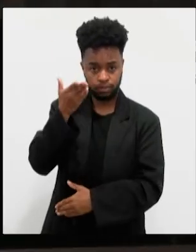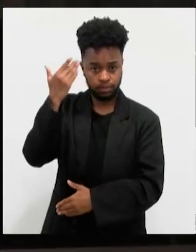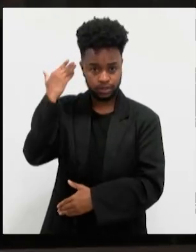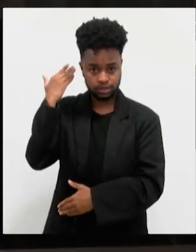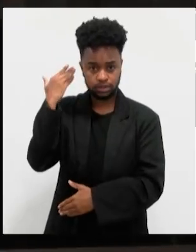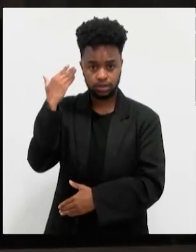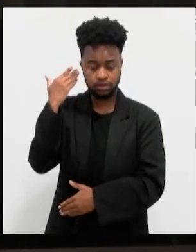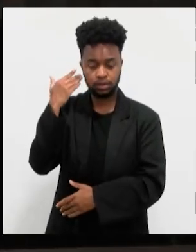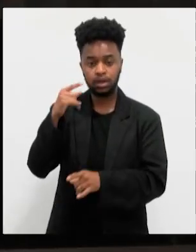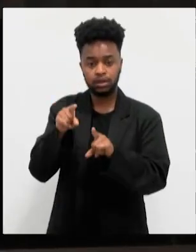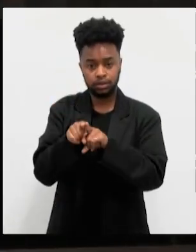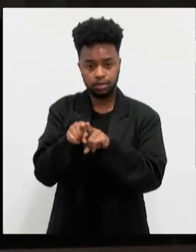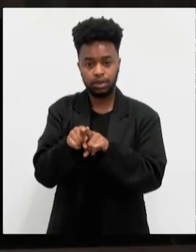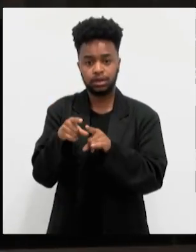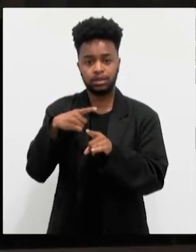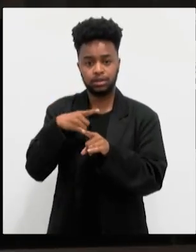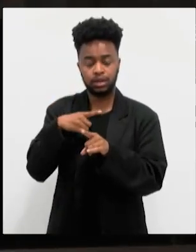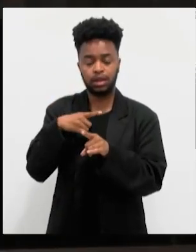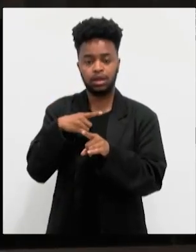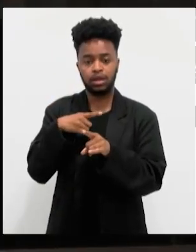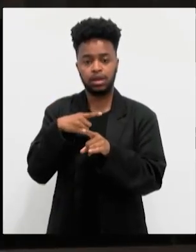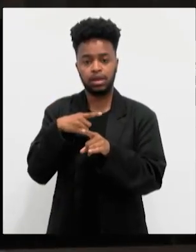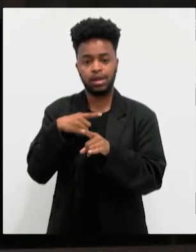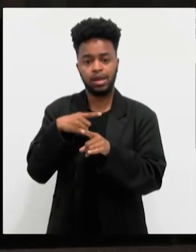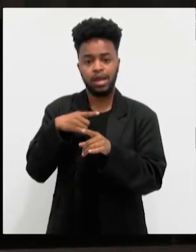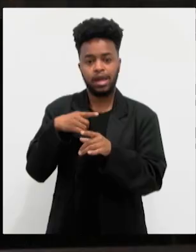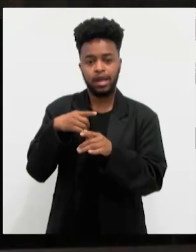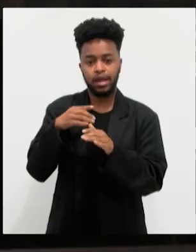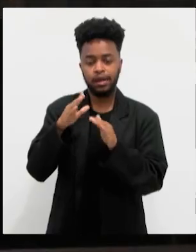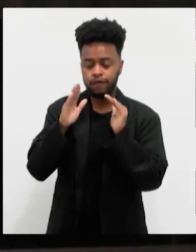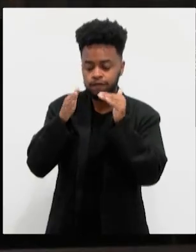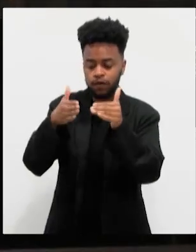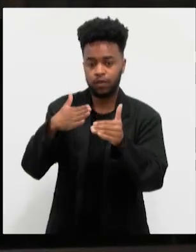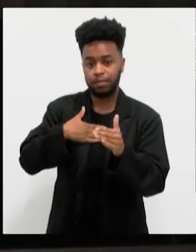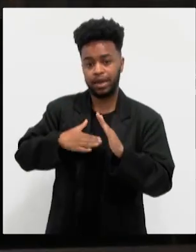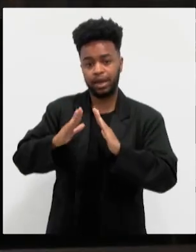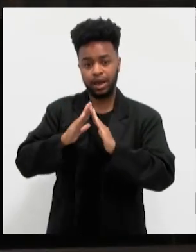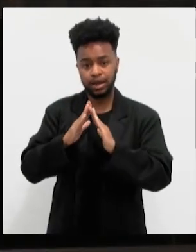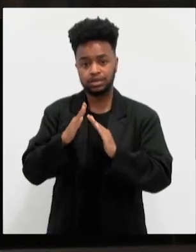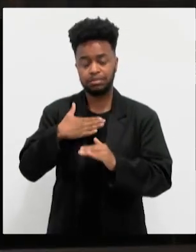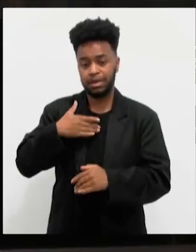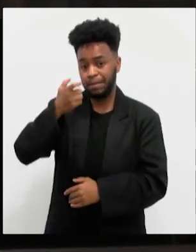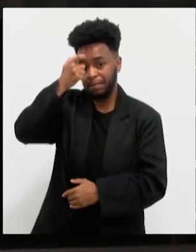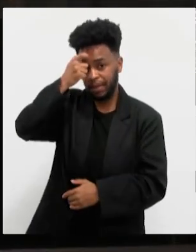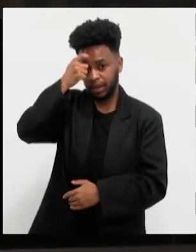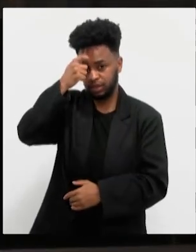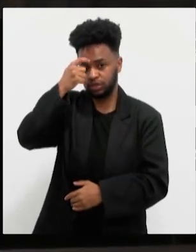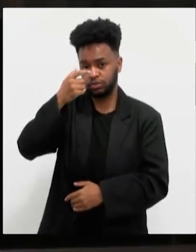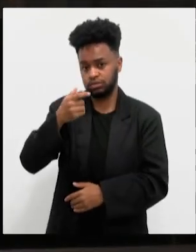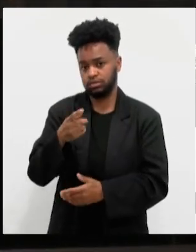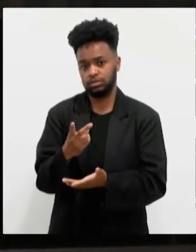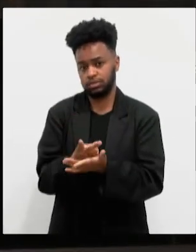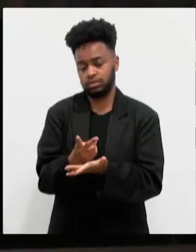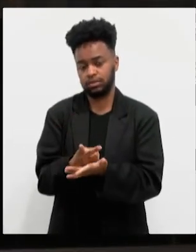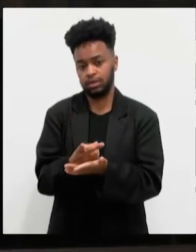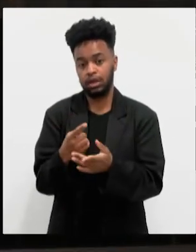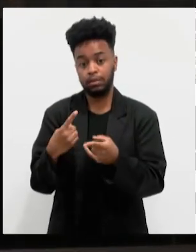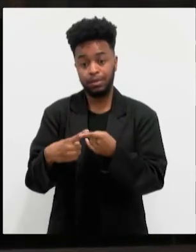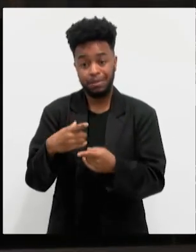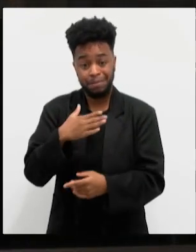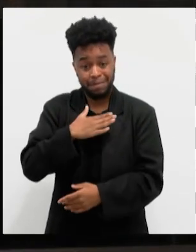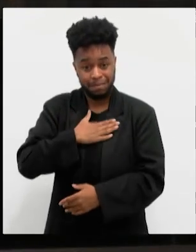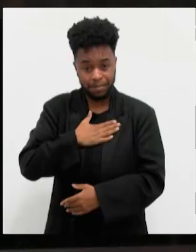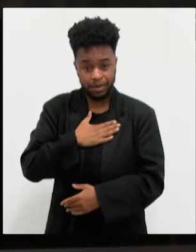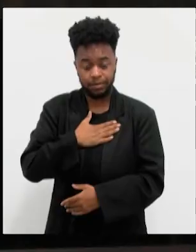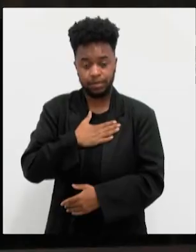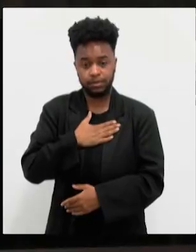ela é reverenciada dentro do meu lar, dentro do meu coração, dentro da minha mente. Porque, para mim,